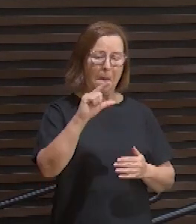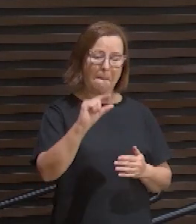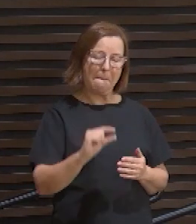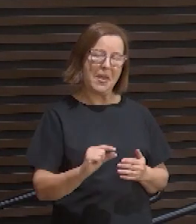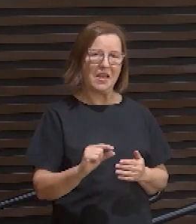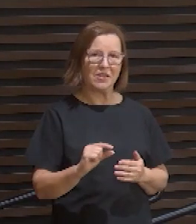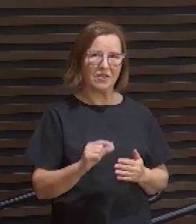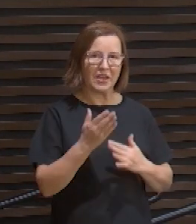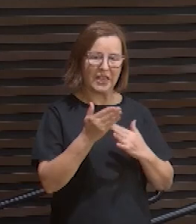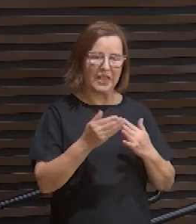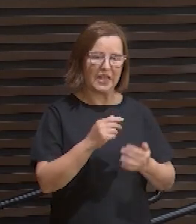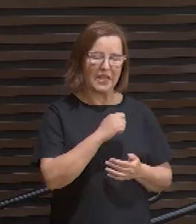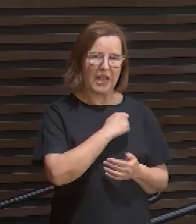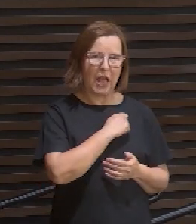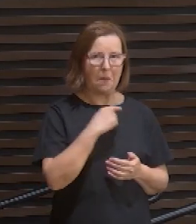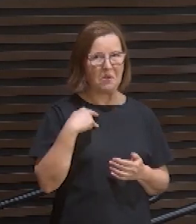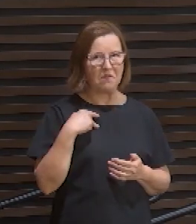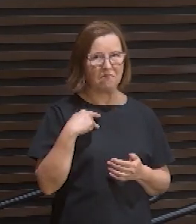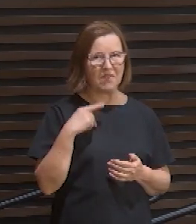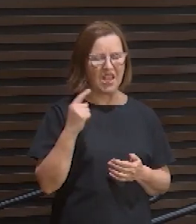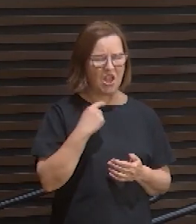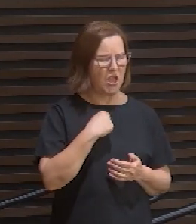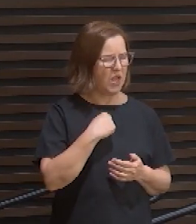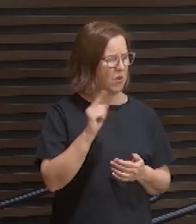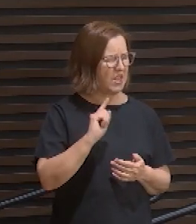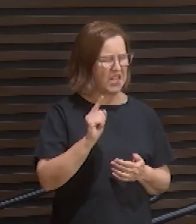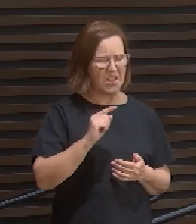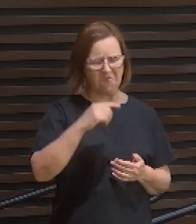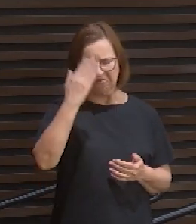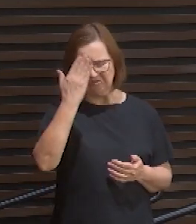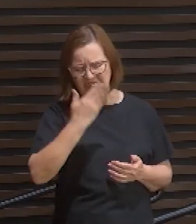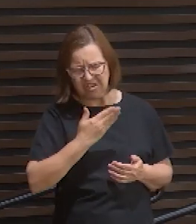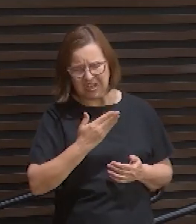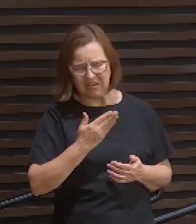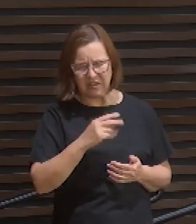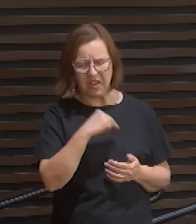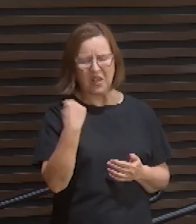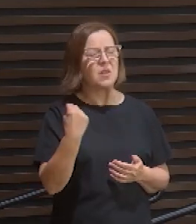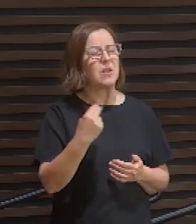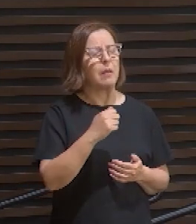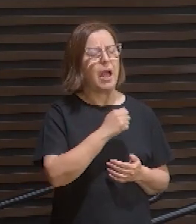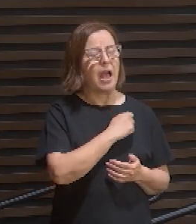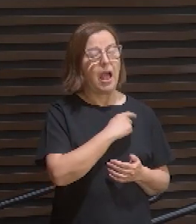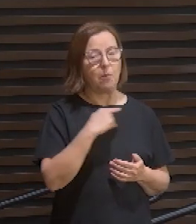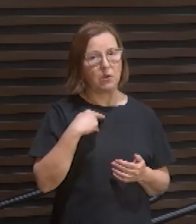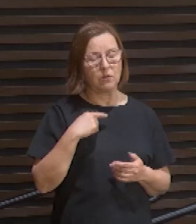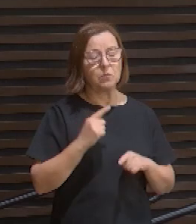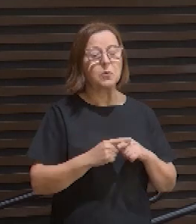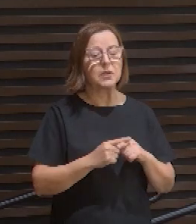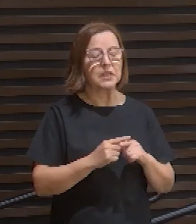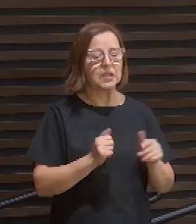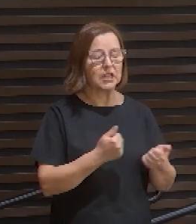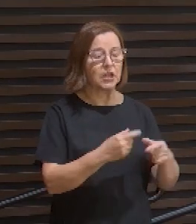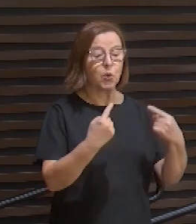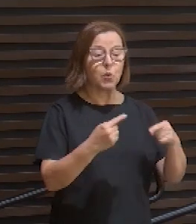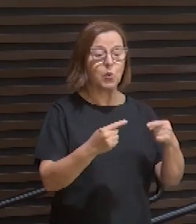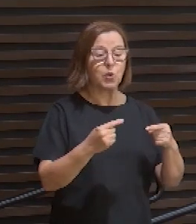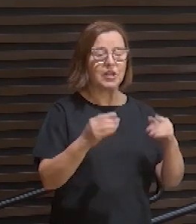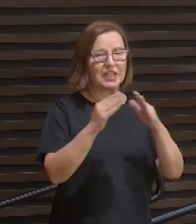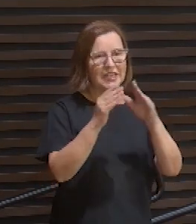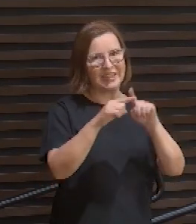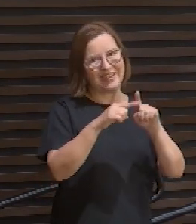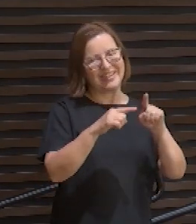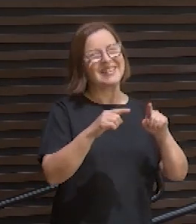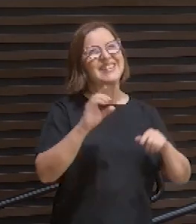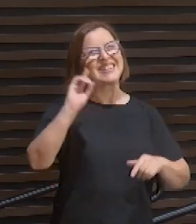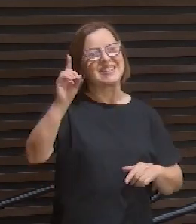apóstolos, que nem mesmo sou digno de ser chamado apóstolo, pois persegui a igreja de Deus. Mas, pela graça de